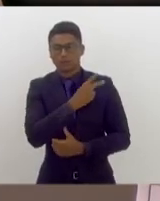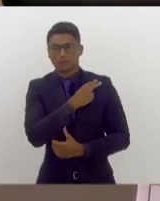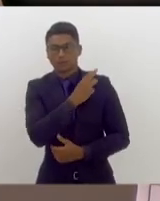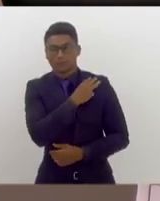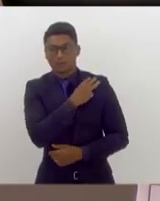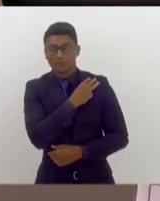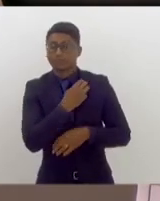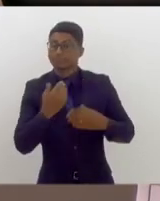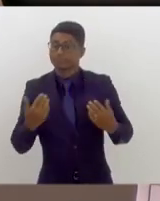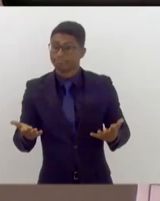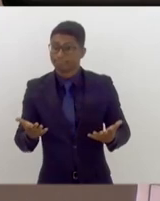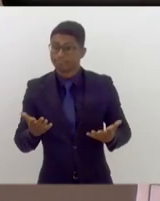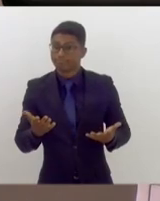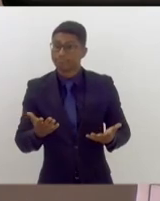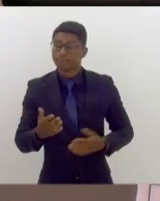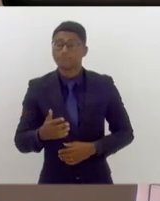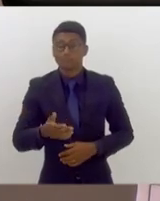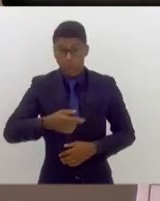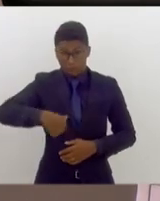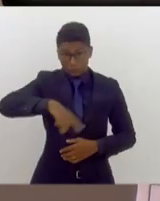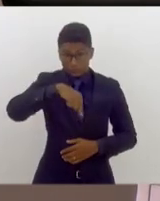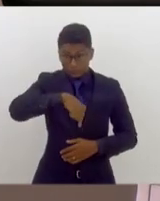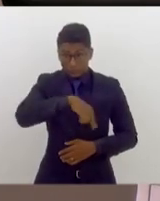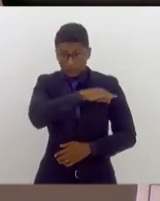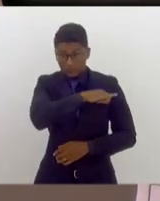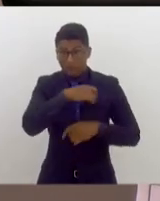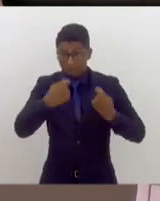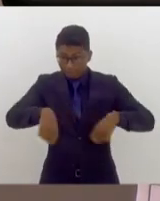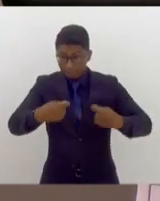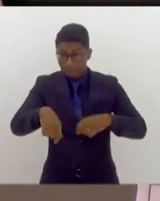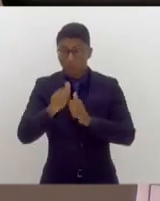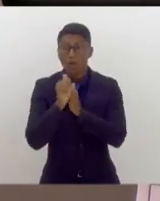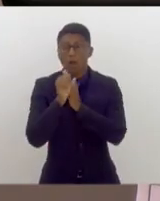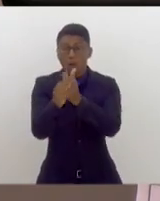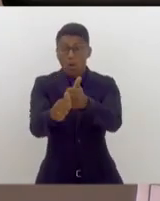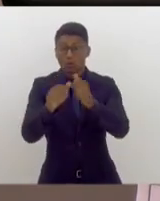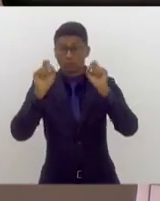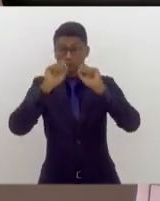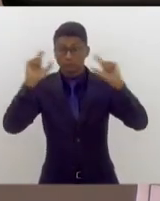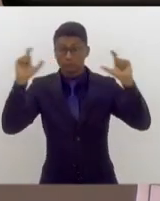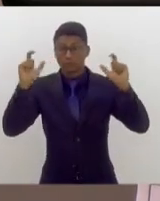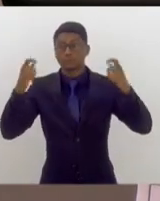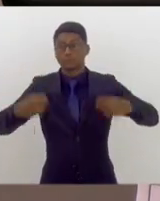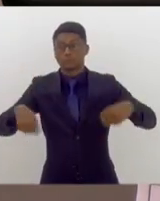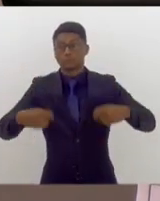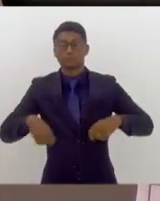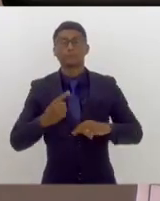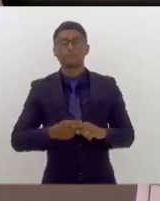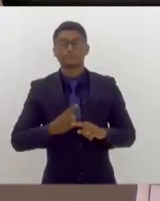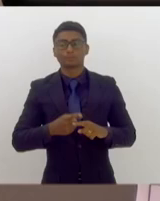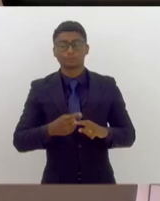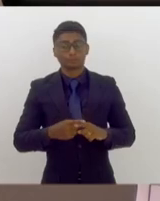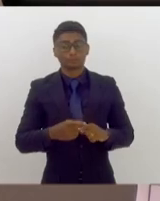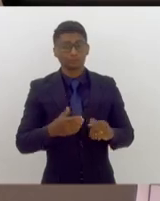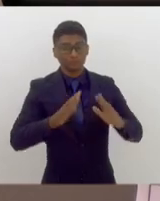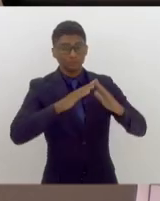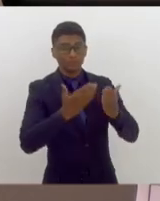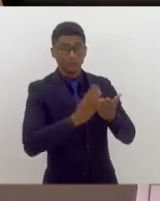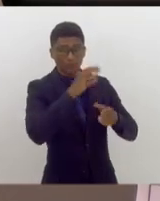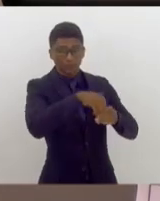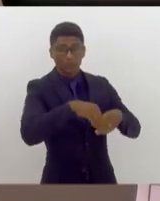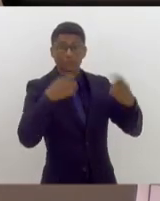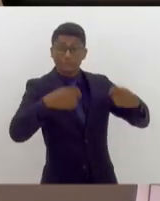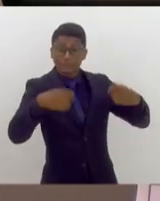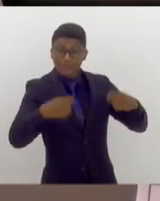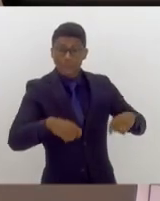gente precisa muito acompanhar isso, porque, de novo, a escola precisa ser possível e interessante estar